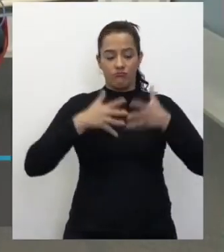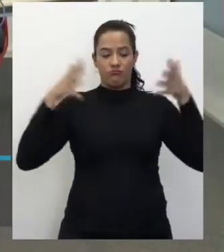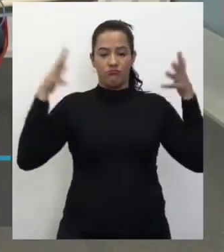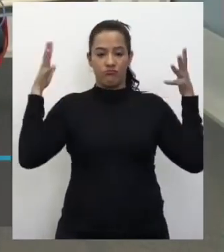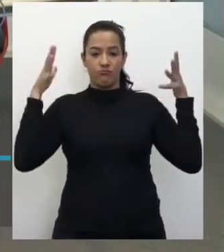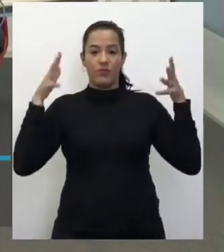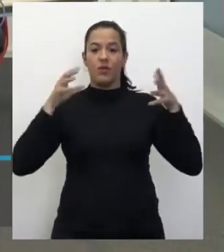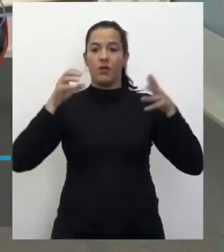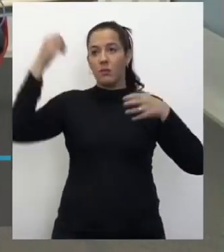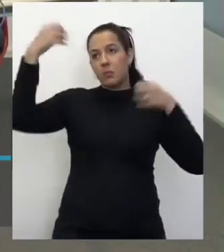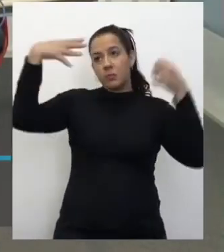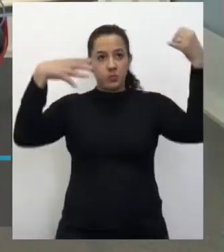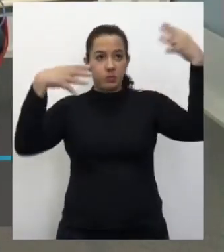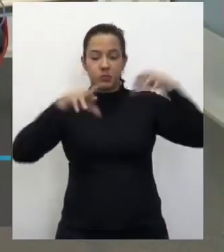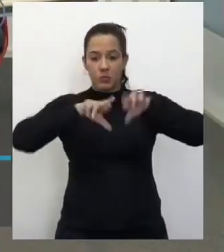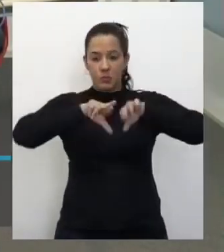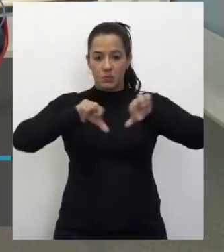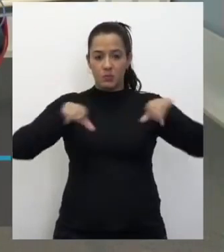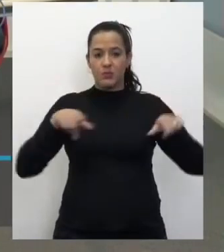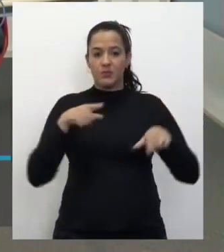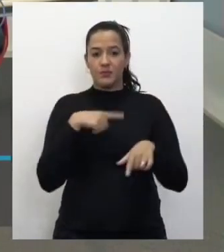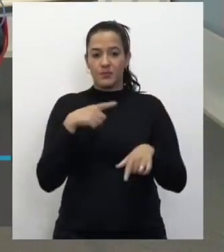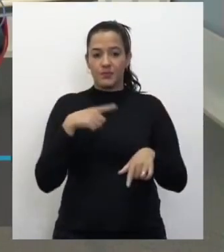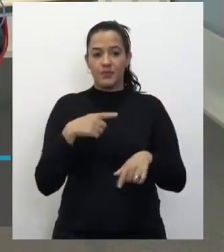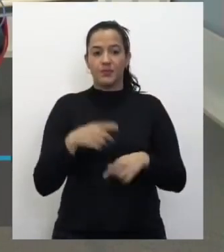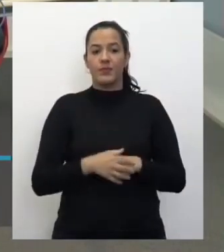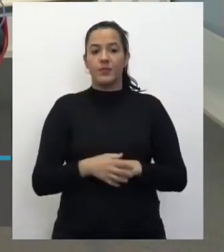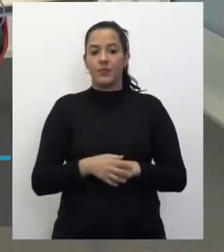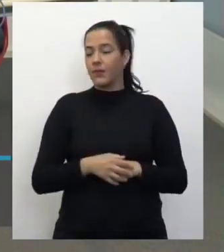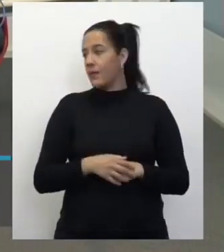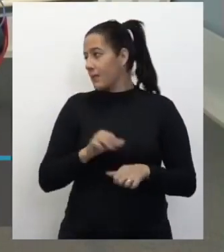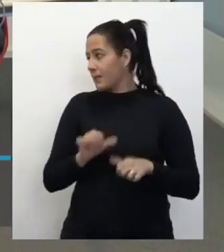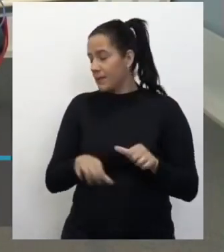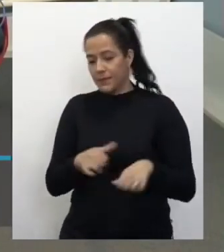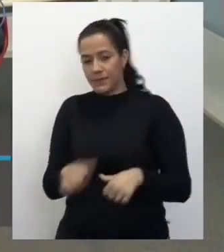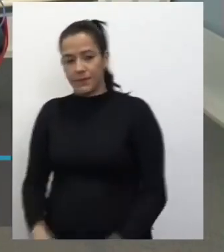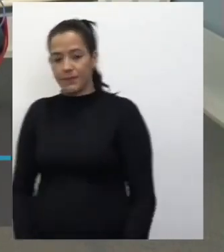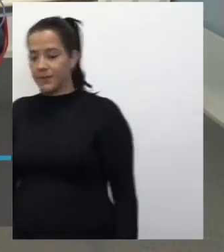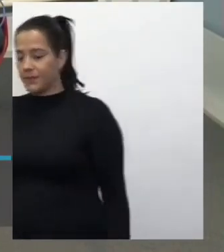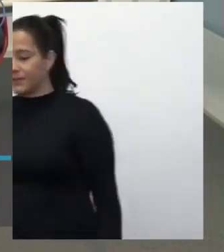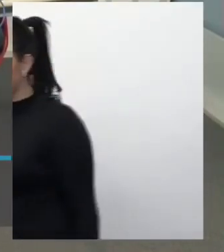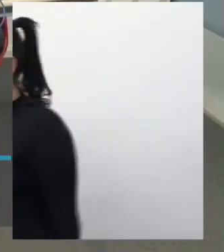efeitos especiais. É o que ganha bem aqui, mais legal. Mônica, Marvel versus DC. Sério? Olha... E você sabe que